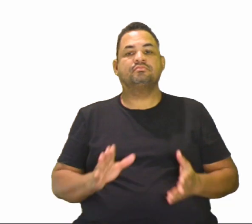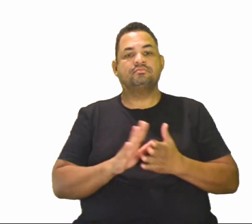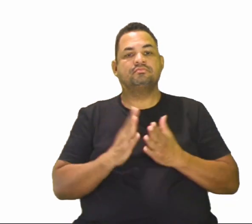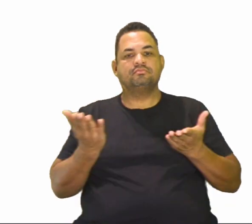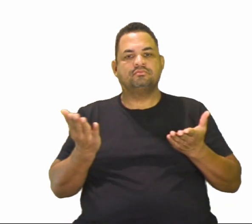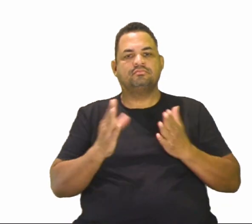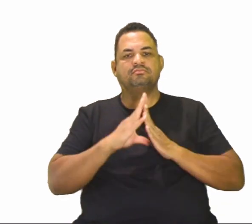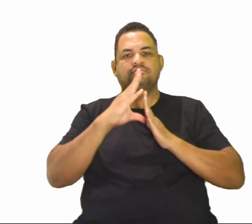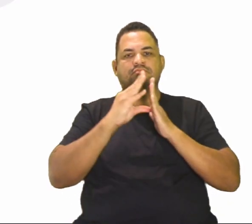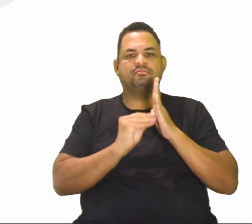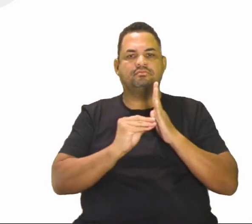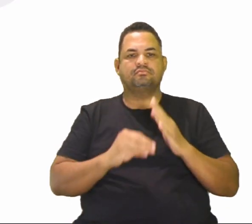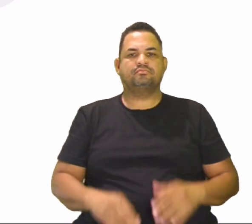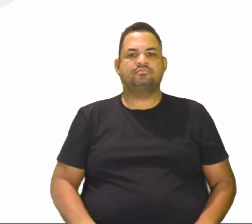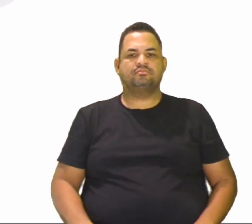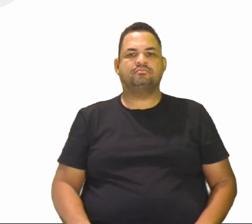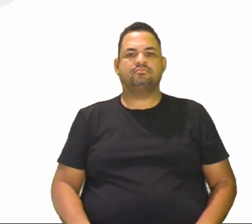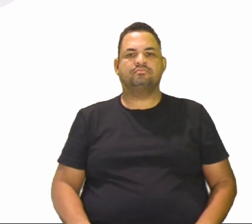aos conteúdos.